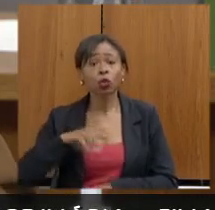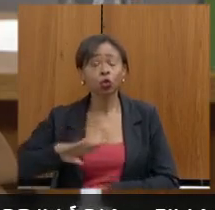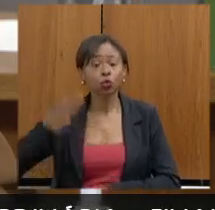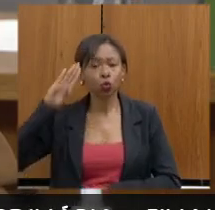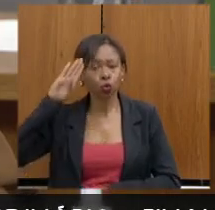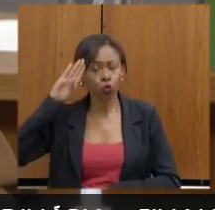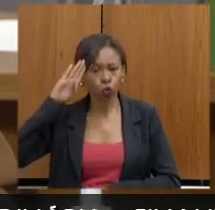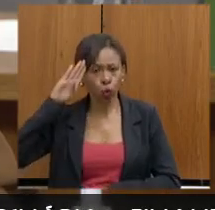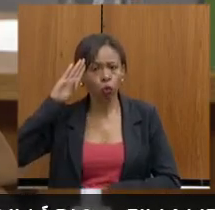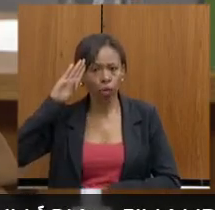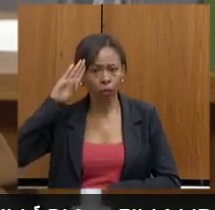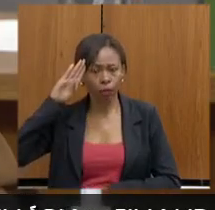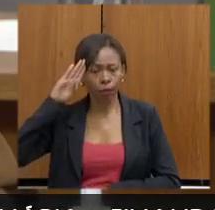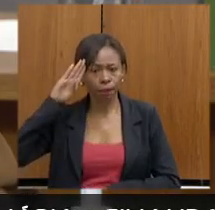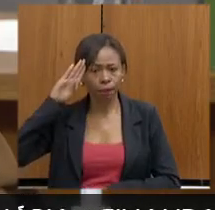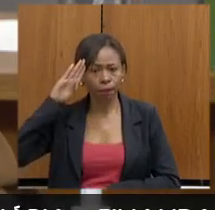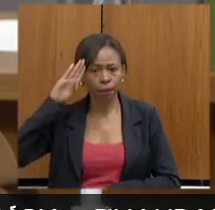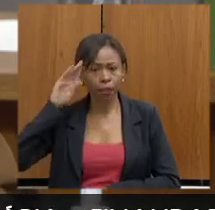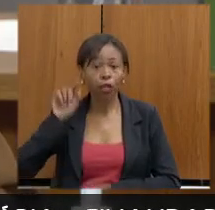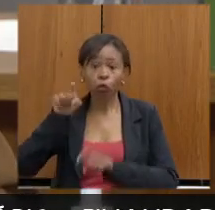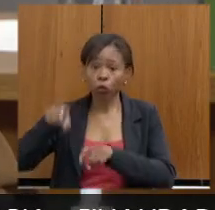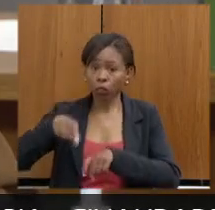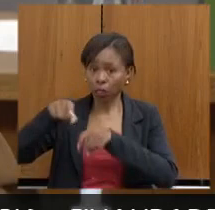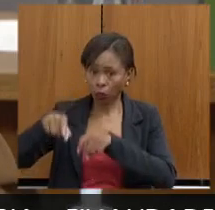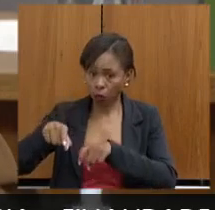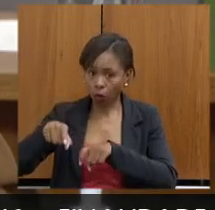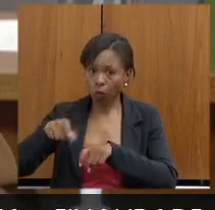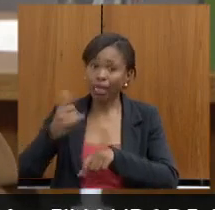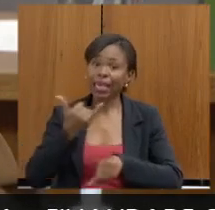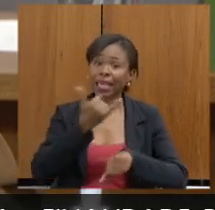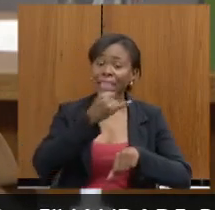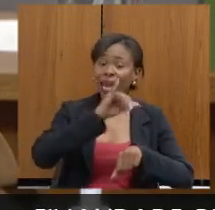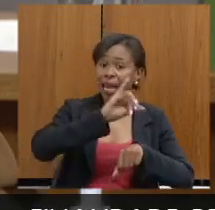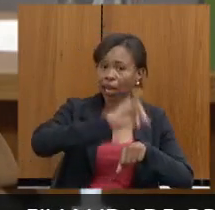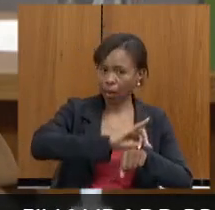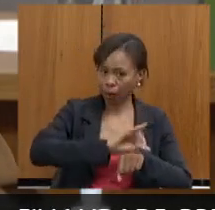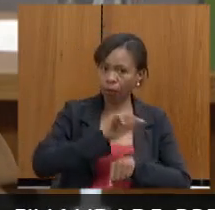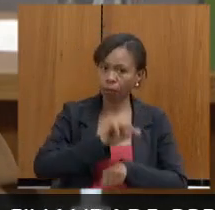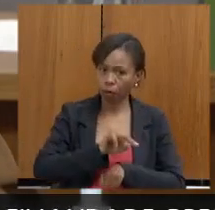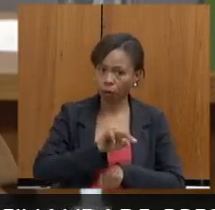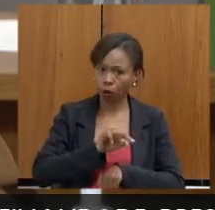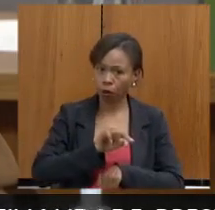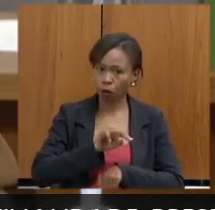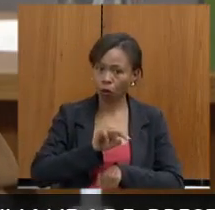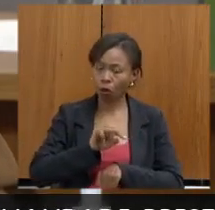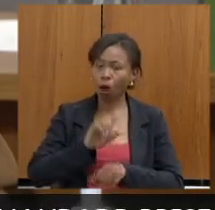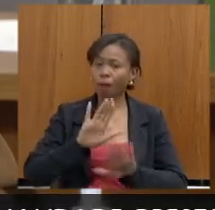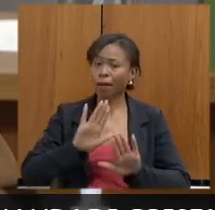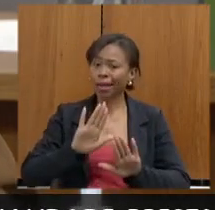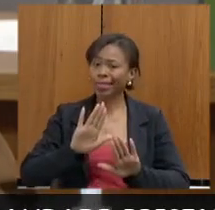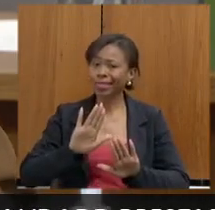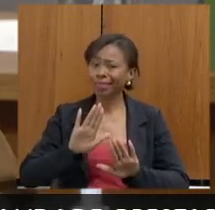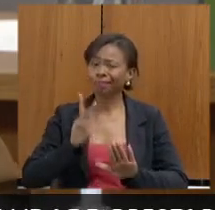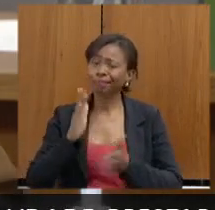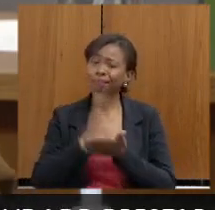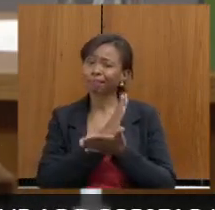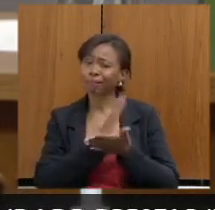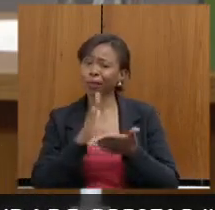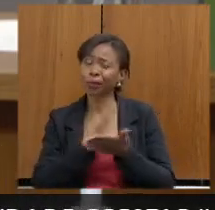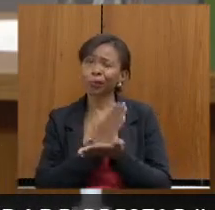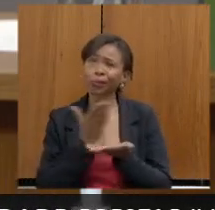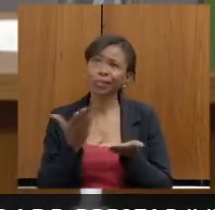soldados esses Soldados foram no interior e na capital só que como eu falei alguns começam a gente não